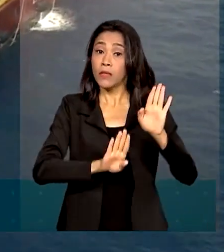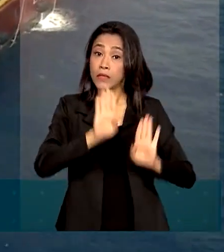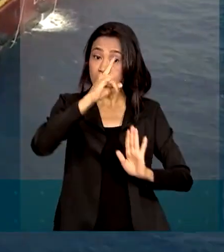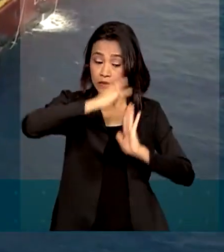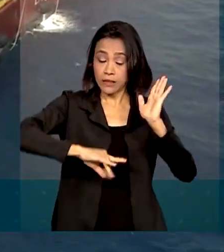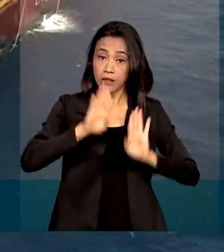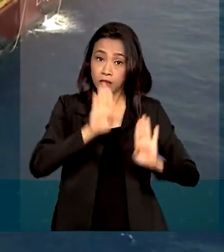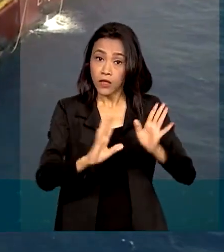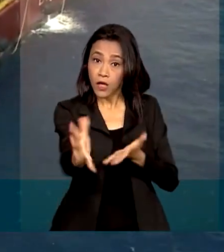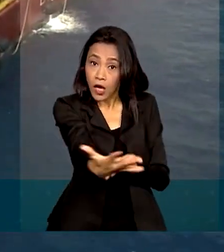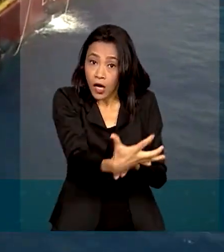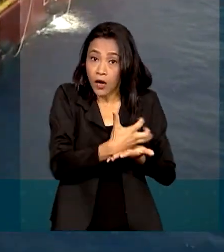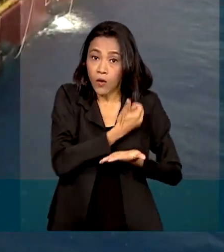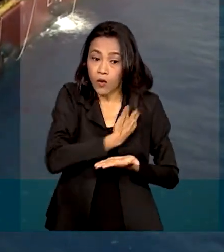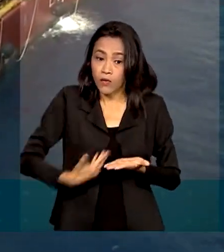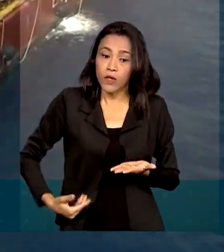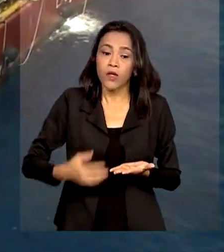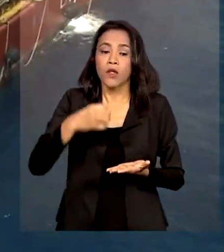arrecadar